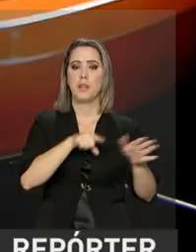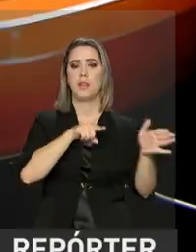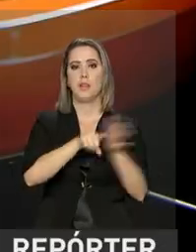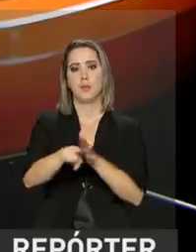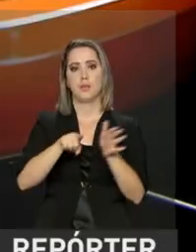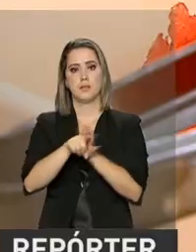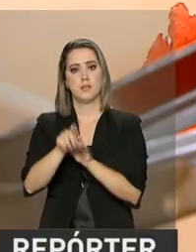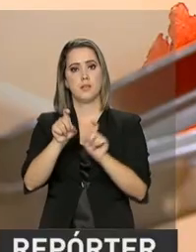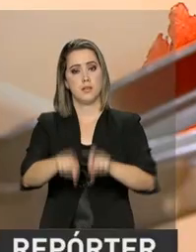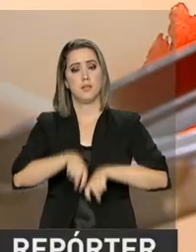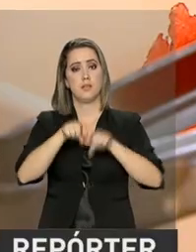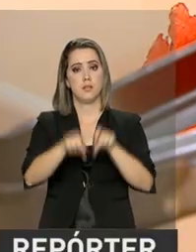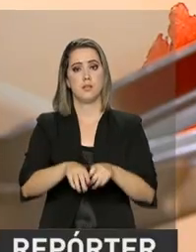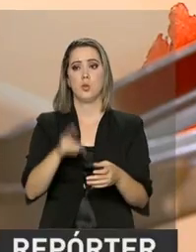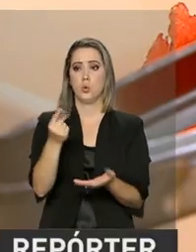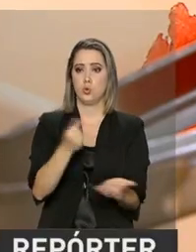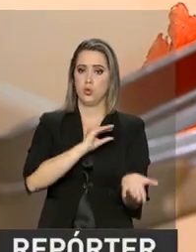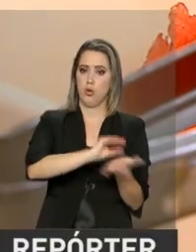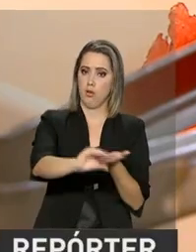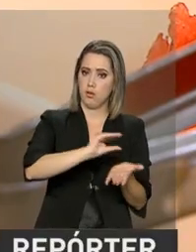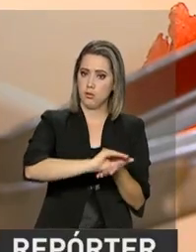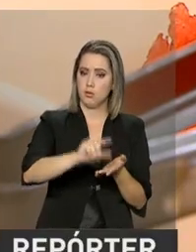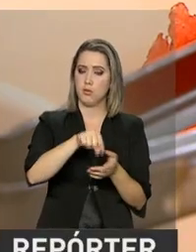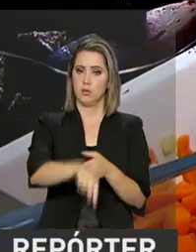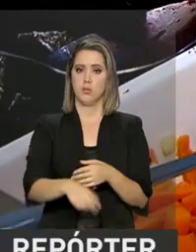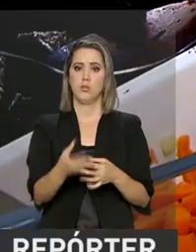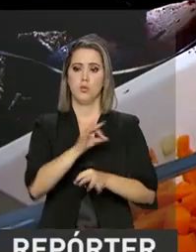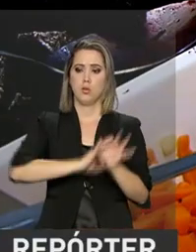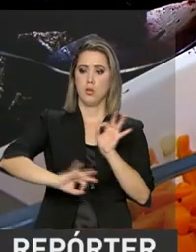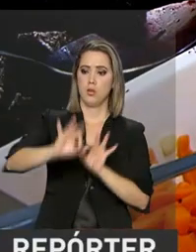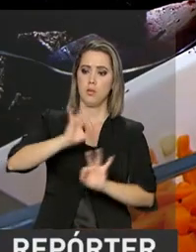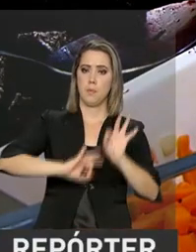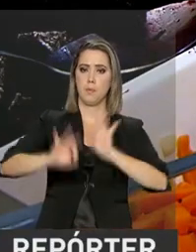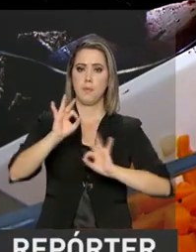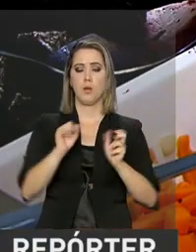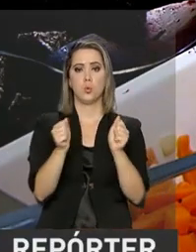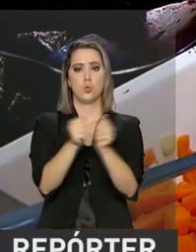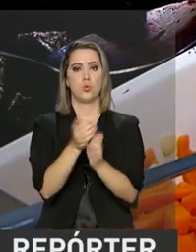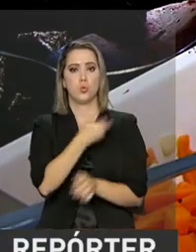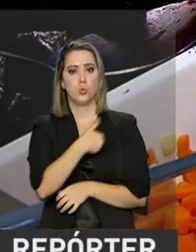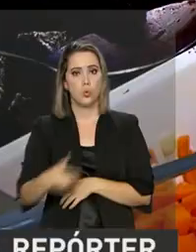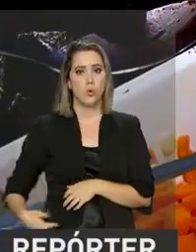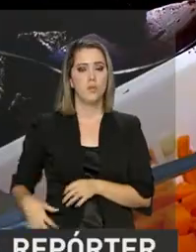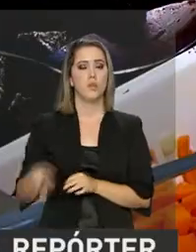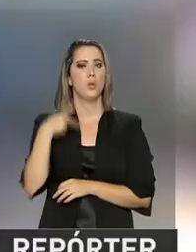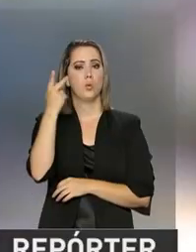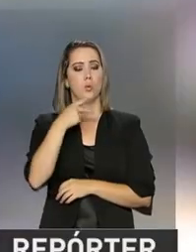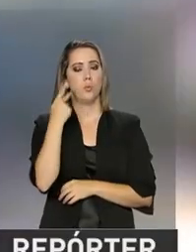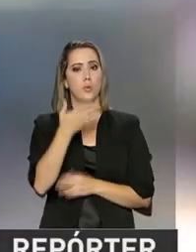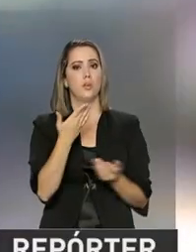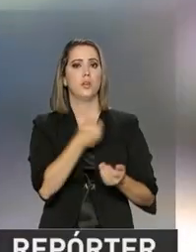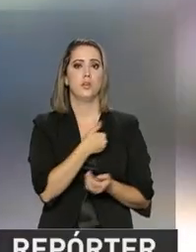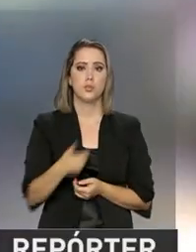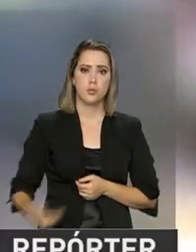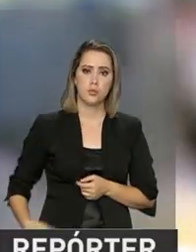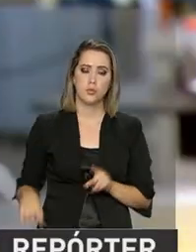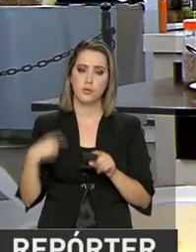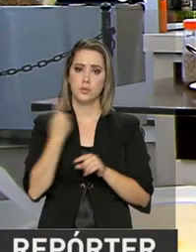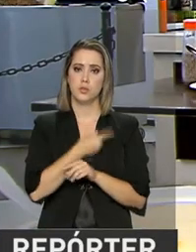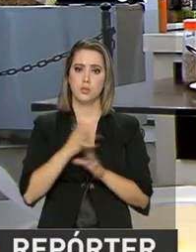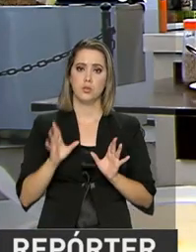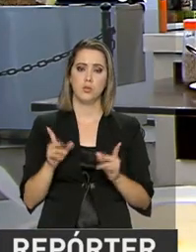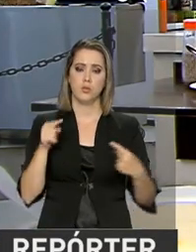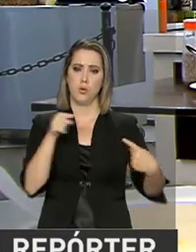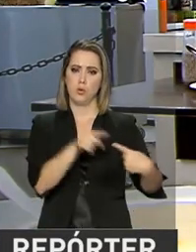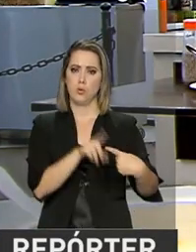agropecuária brasileira, do investimento e da da ação orquestrada de governo com políticas públicas. E a expectativa é que a gente se mantenha